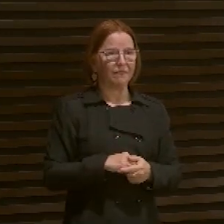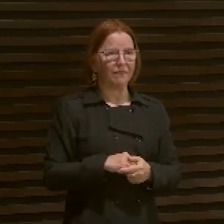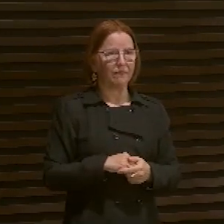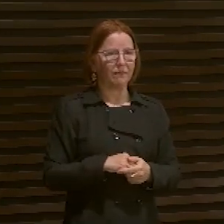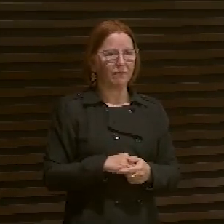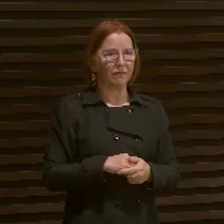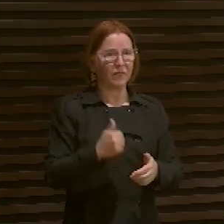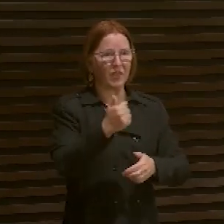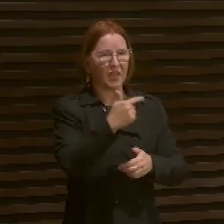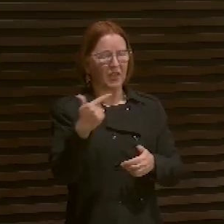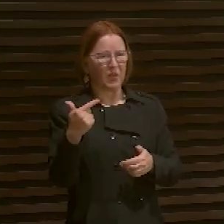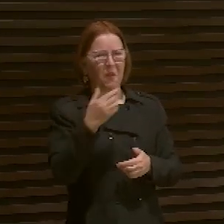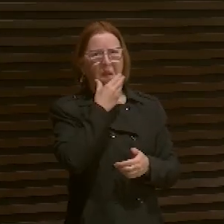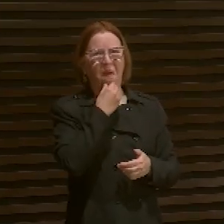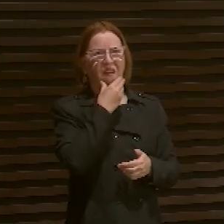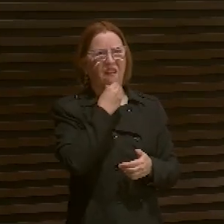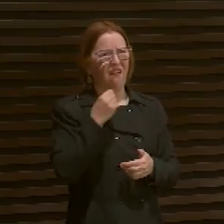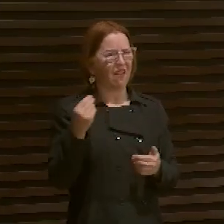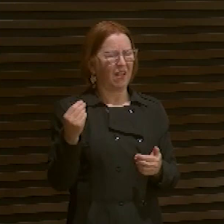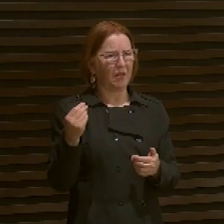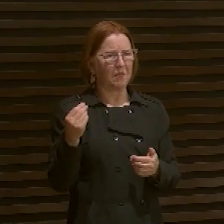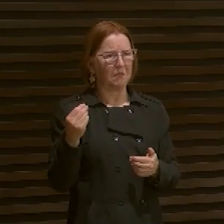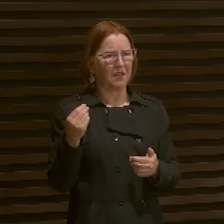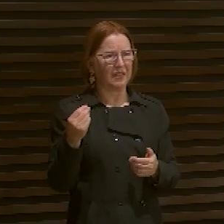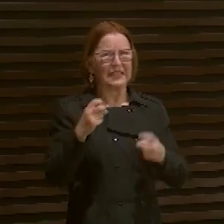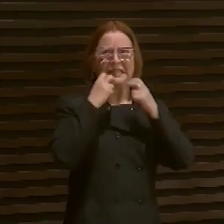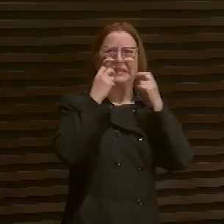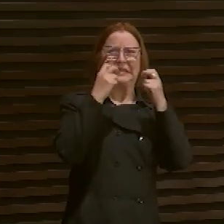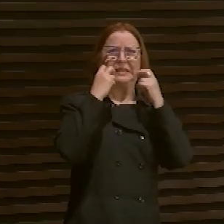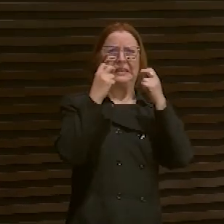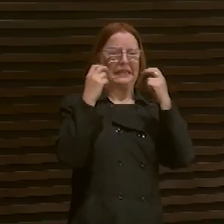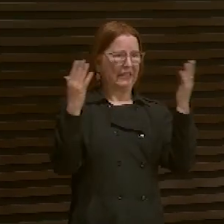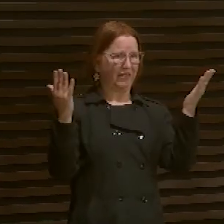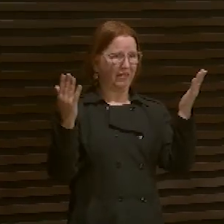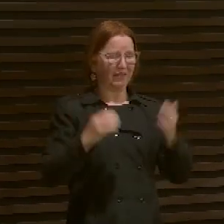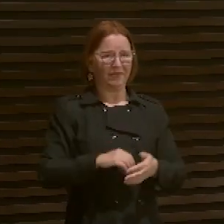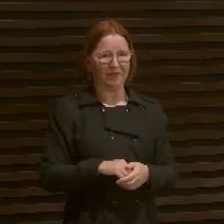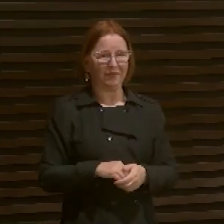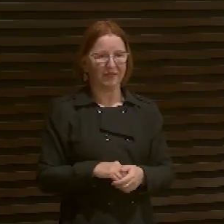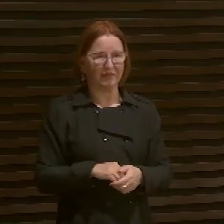12 marmanjos barbados, gritando: fantasma!